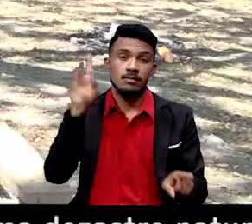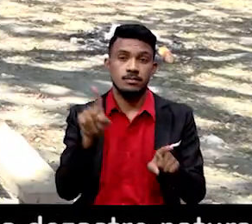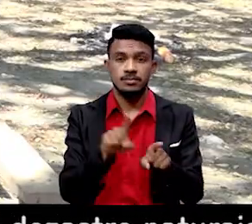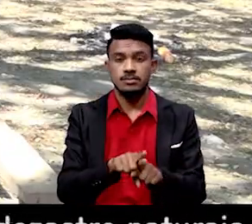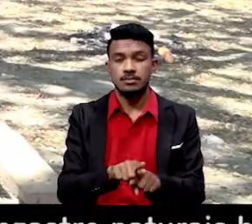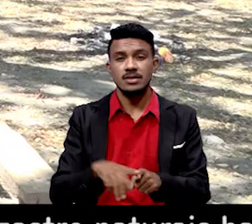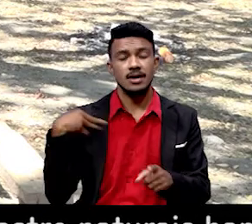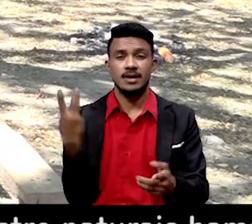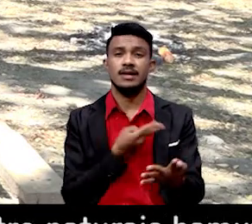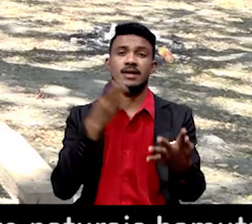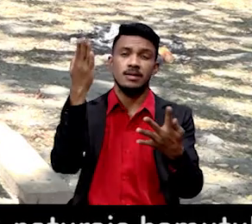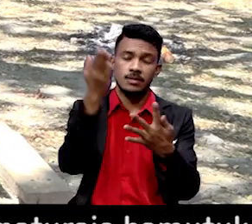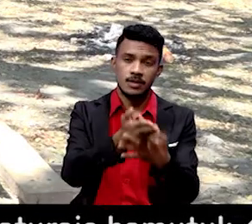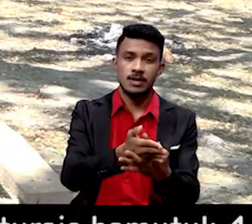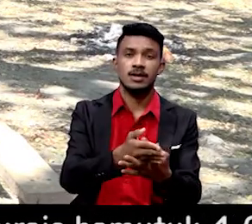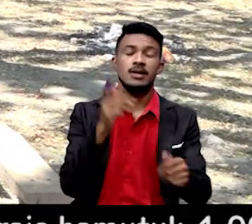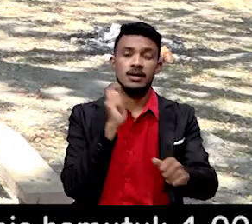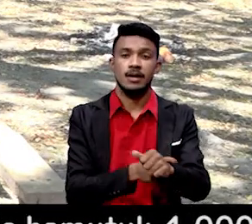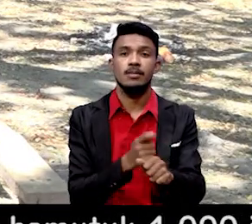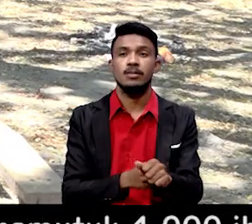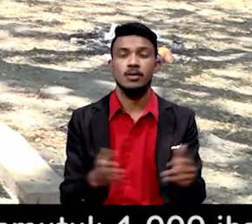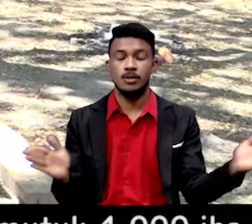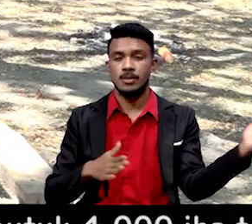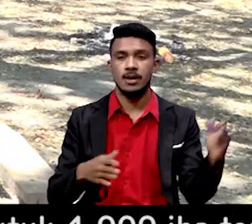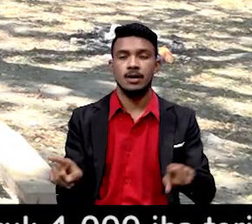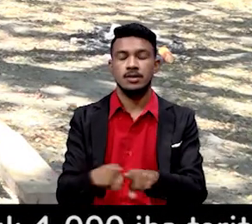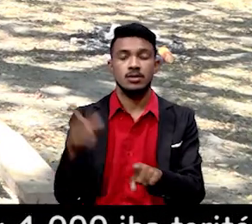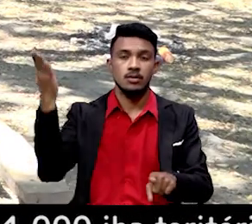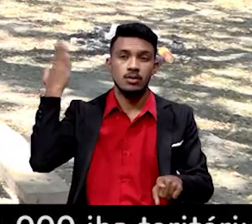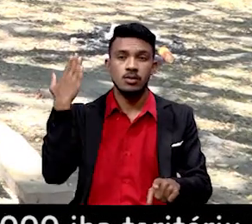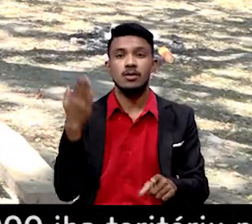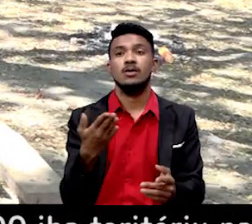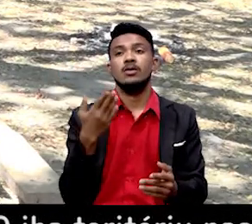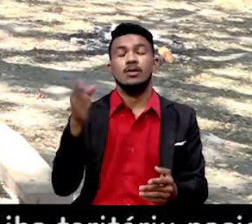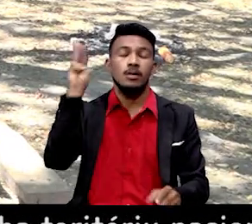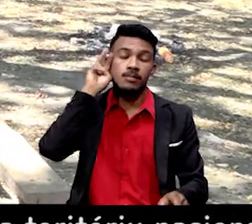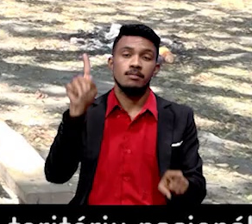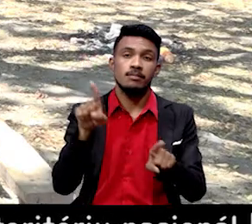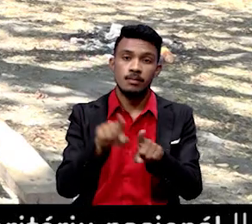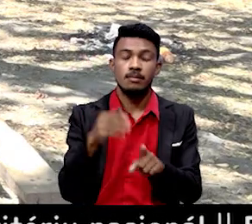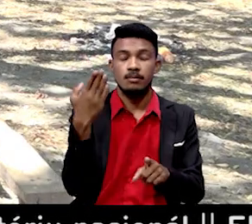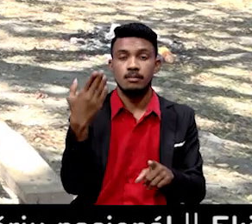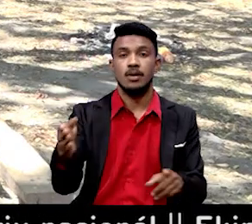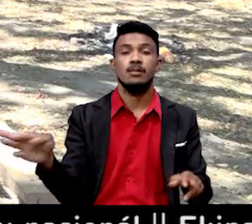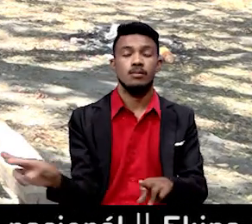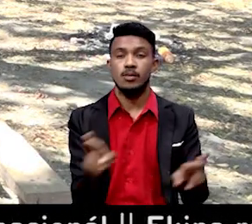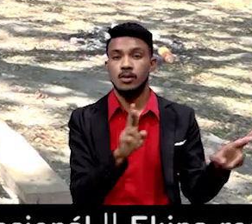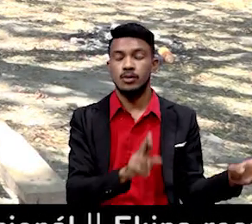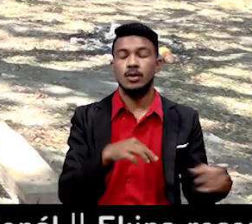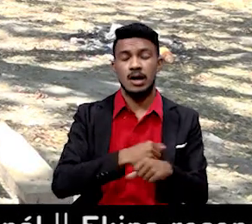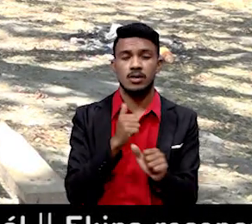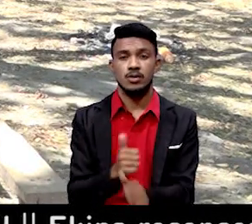na situação normal mão pronto que lá é a tu cumprir regras ir na bem maca fosse o si ministério da saúde